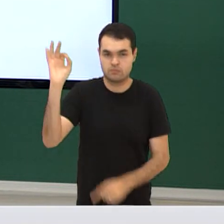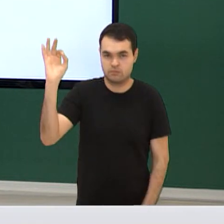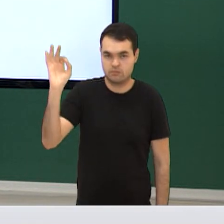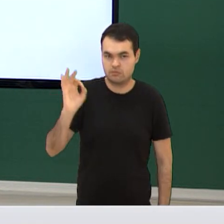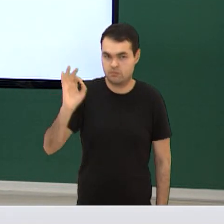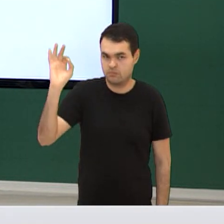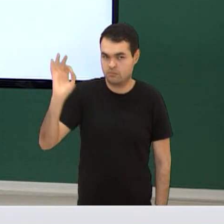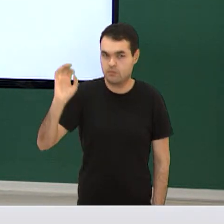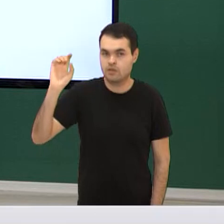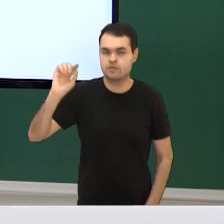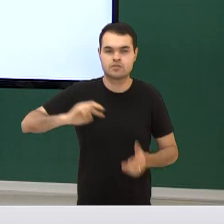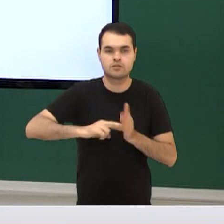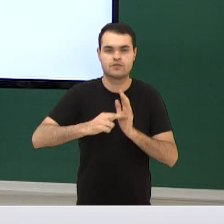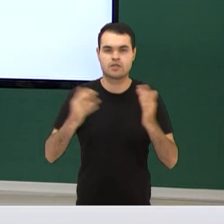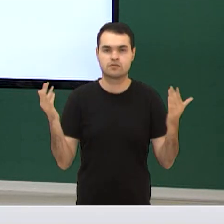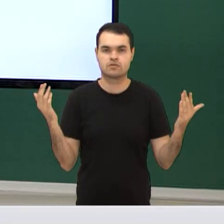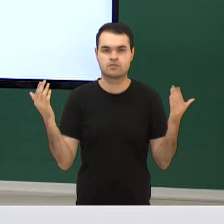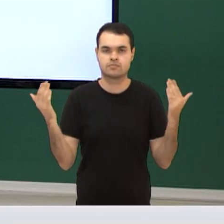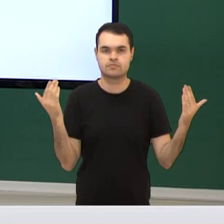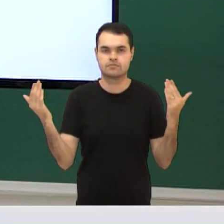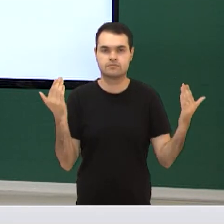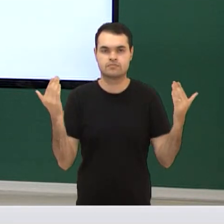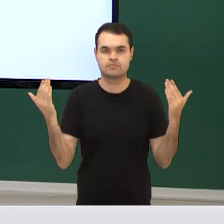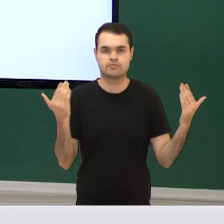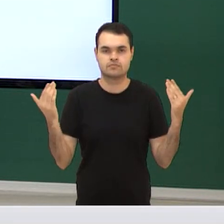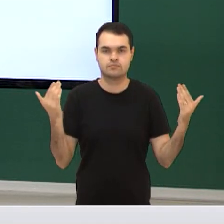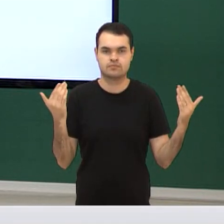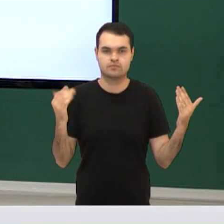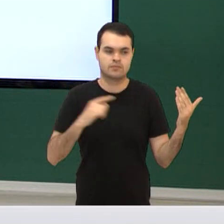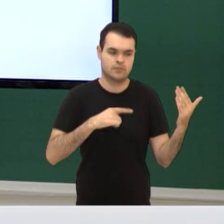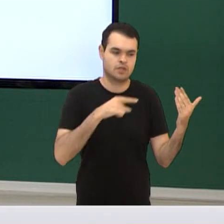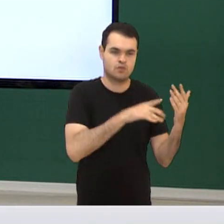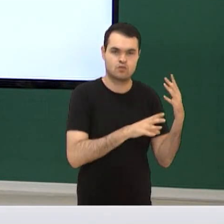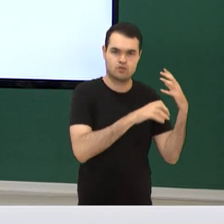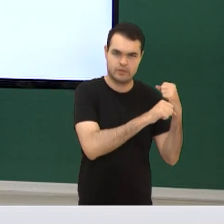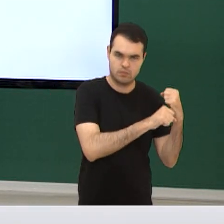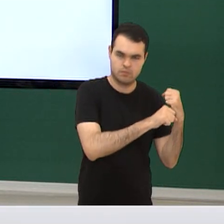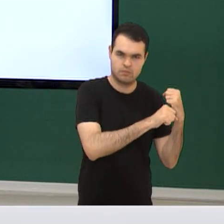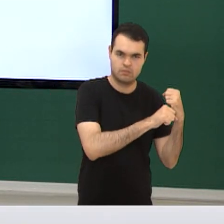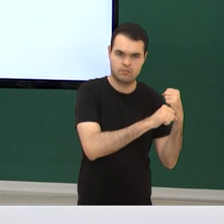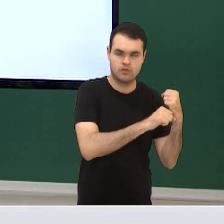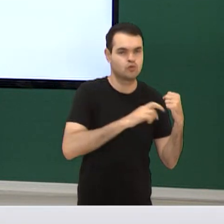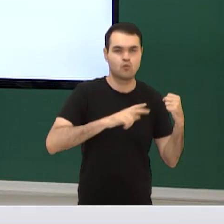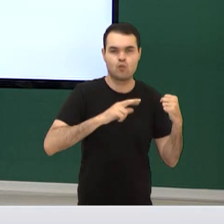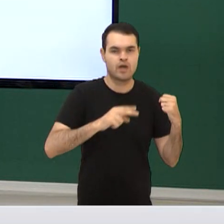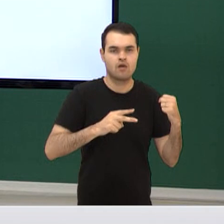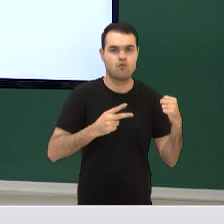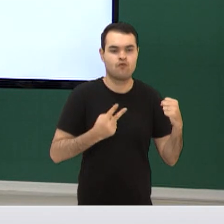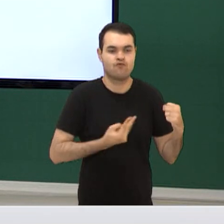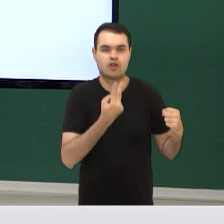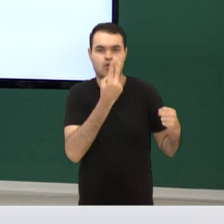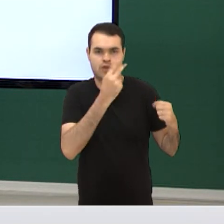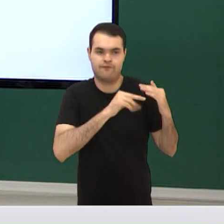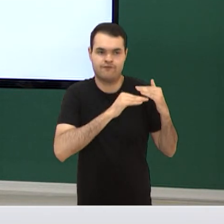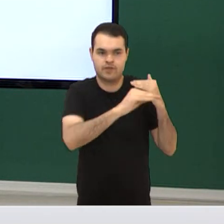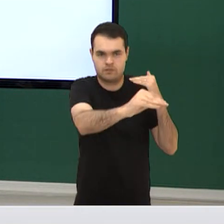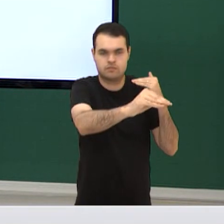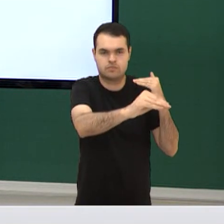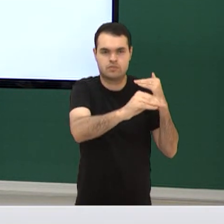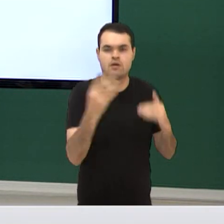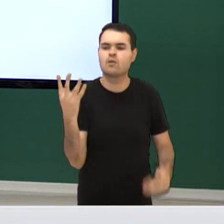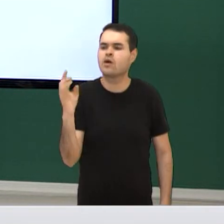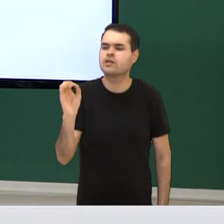na nossa vida inteira. A gente gostando ou não de números, de matemática, dessa questão de porcentagem, ela vai